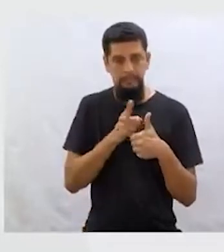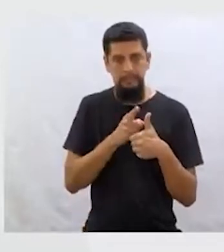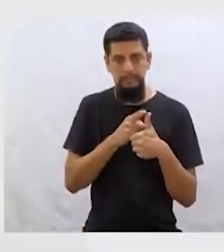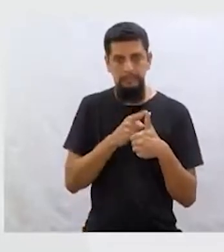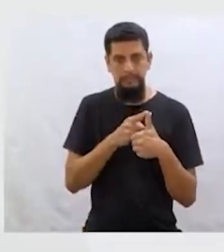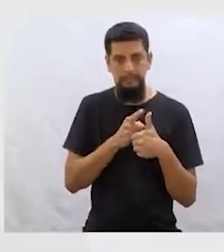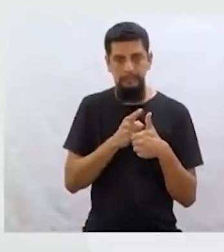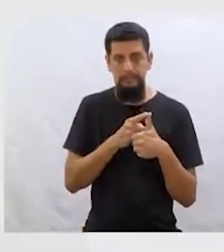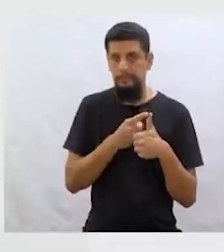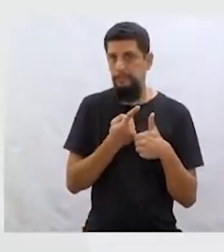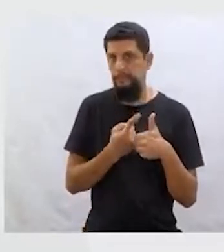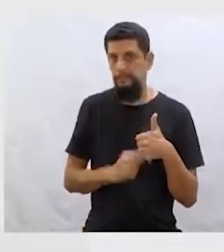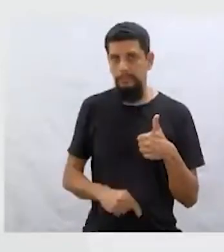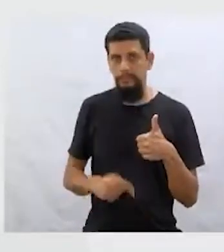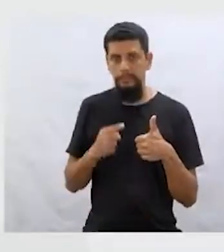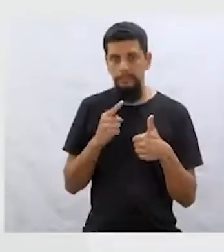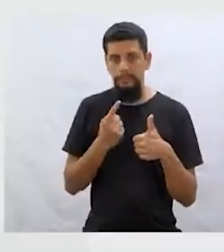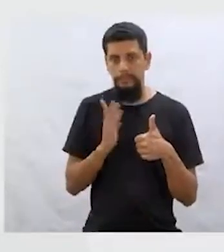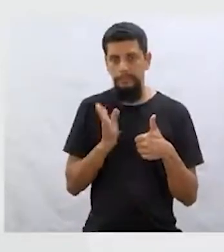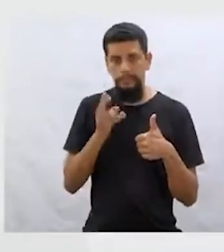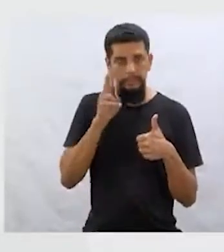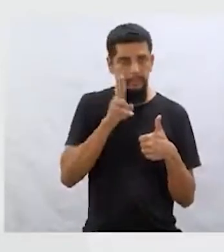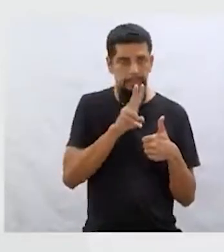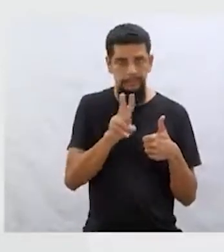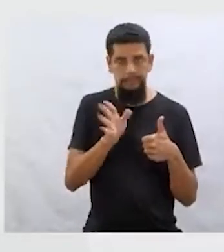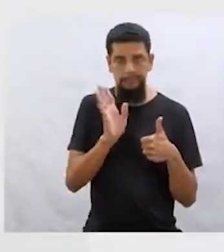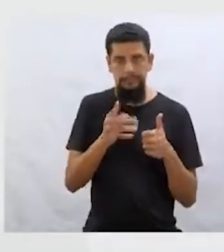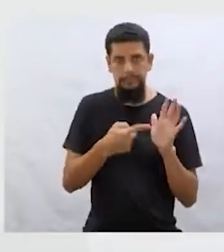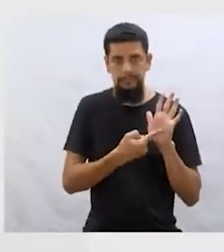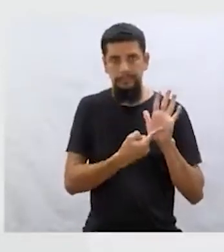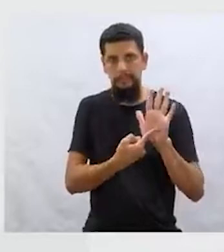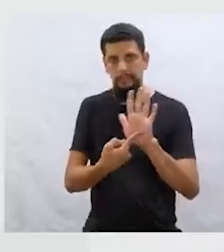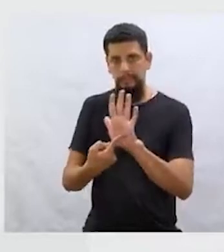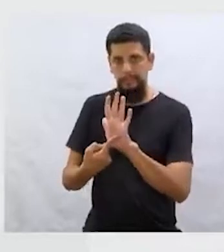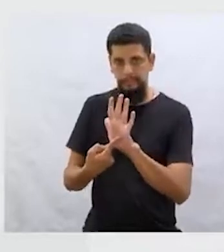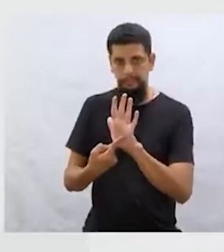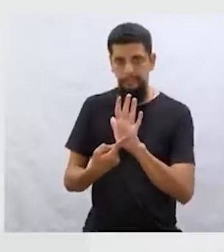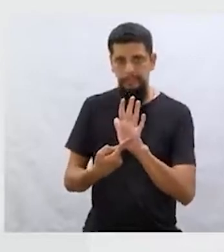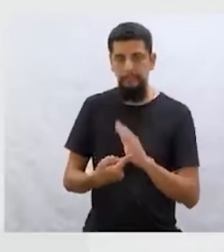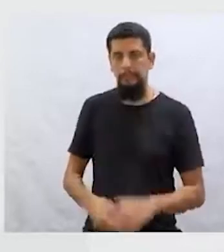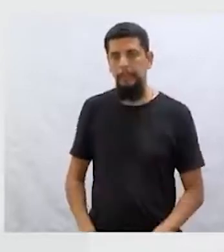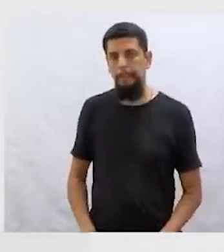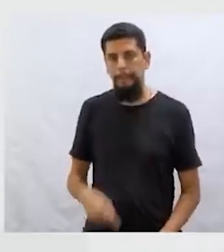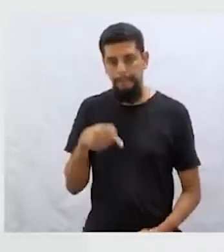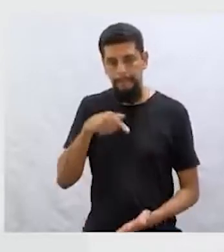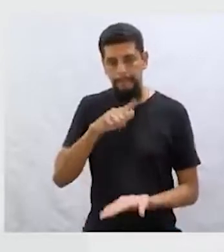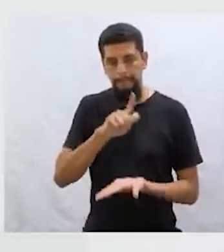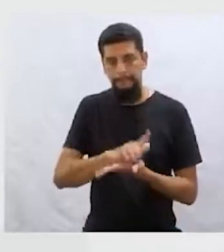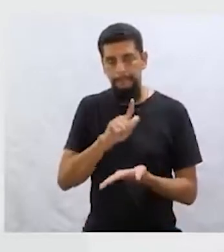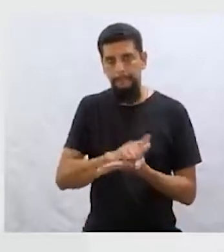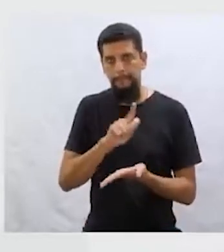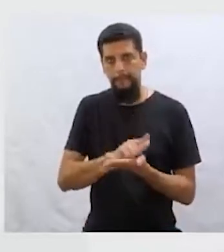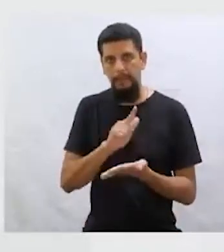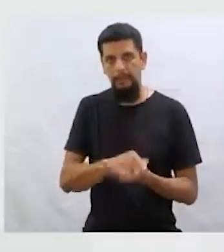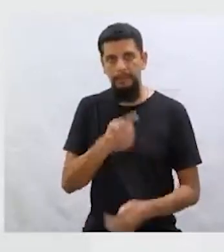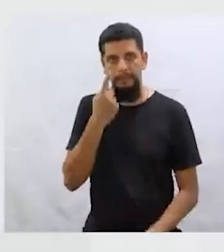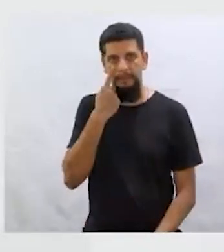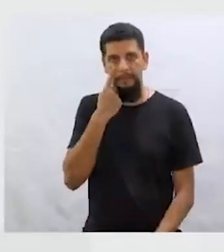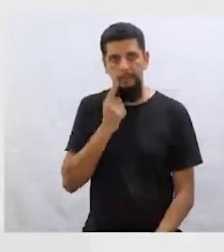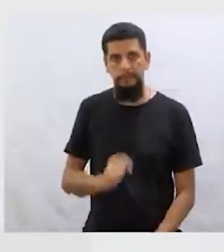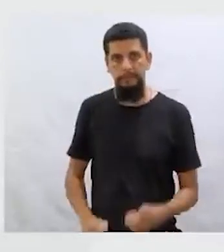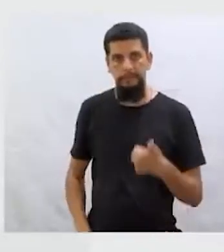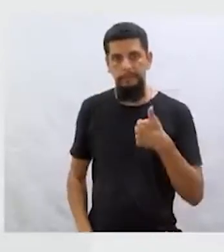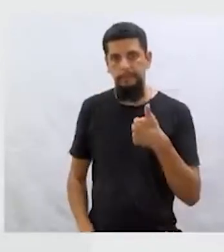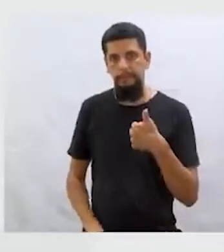dedo levantado. Então, todo mundo já viu aqui, nós já mostramos aqui no papel. Agora, este é o